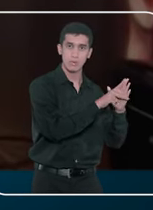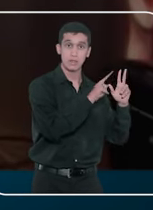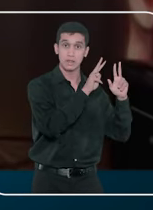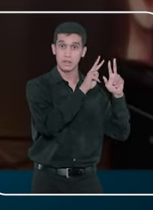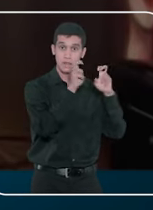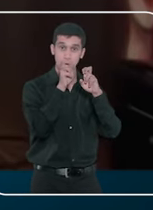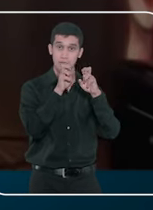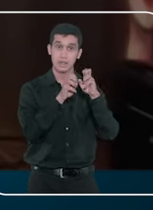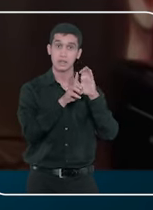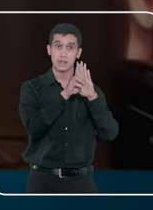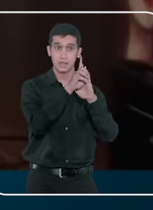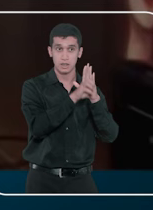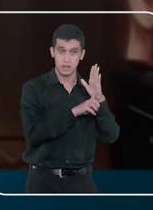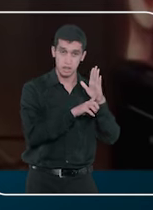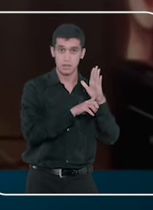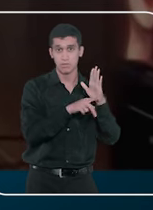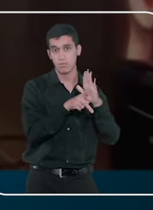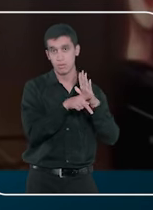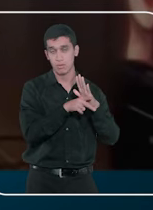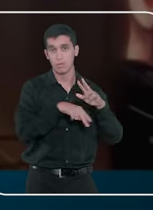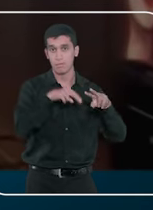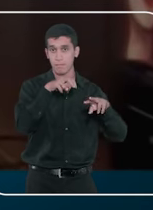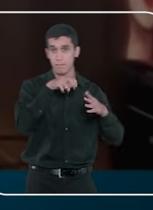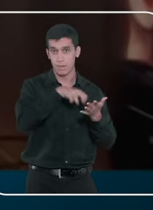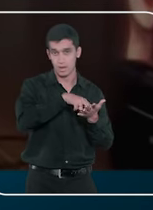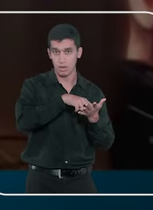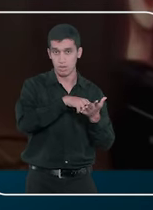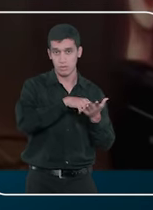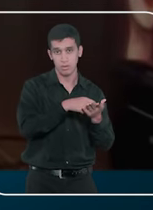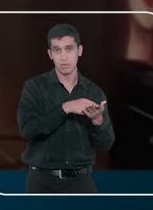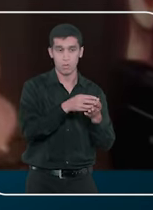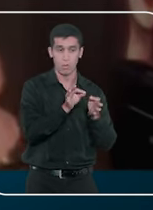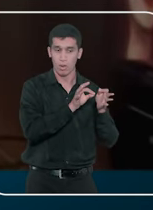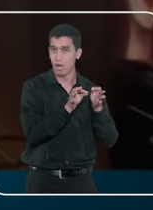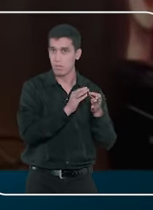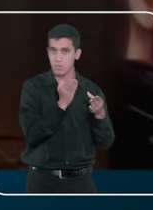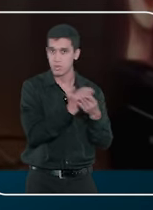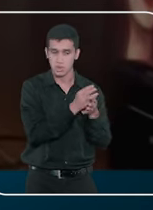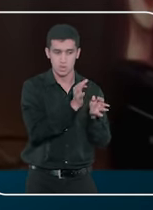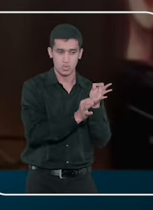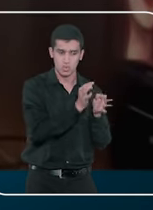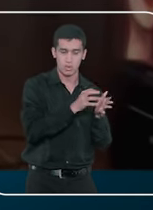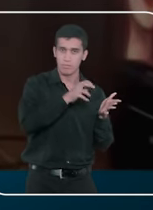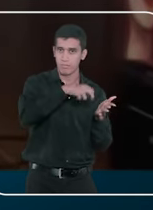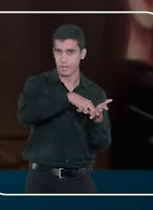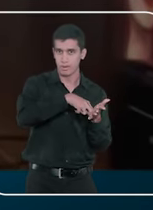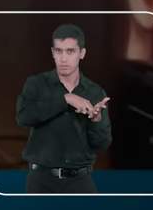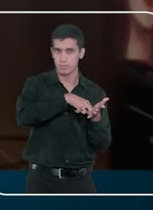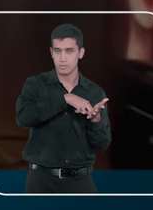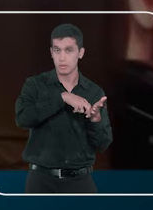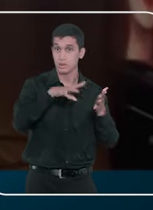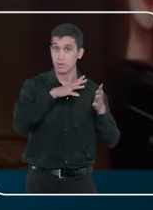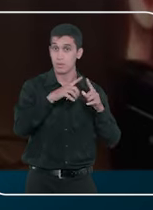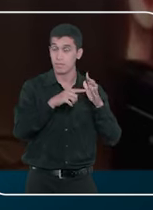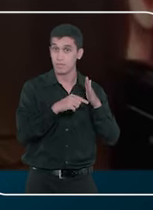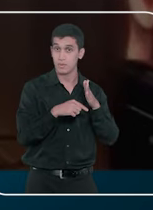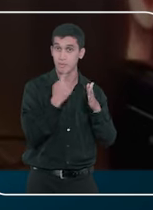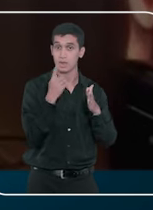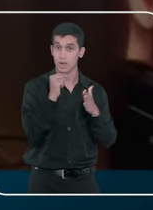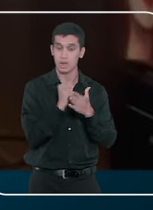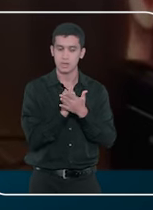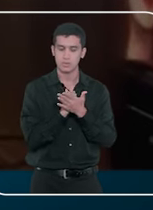direito penal, do processo penal. Então, essa primeira distinção que é importante é a de trazer